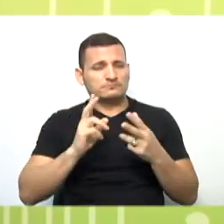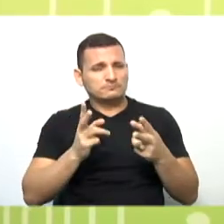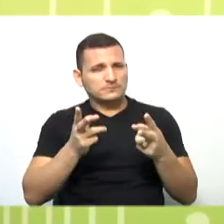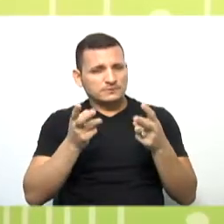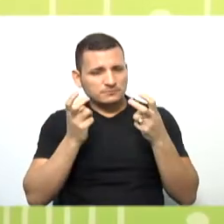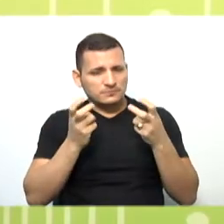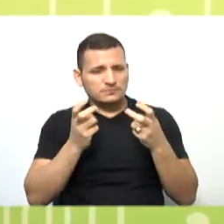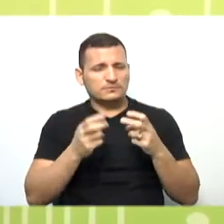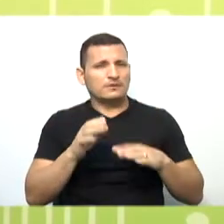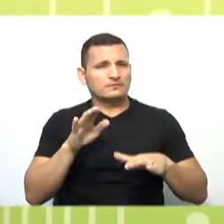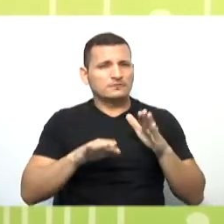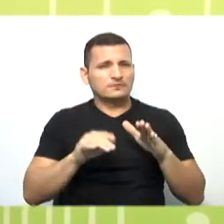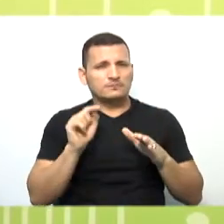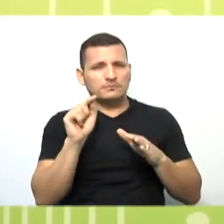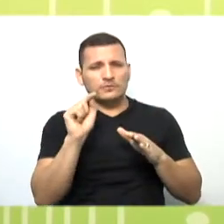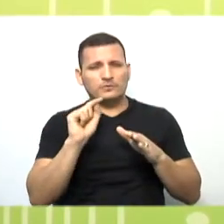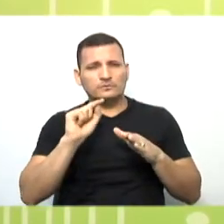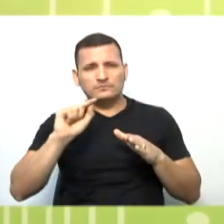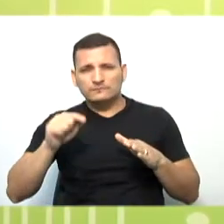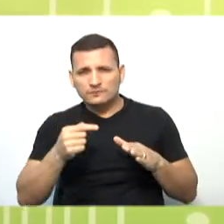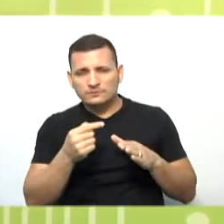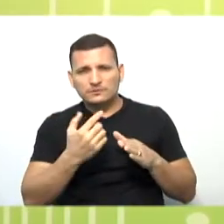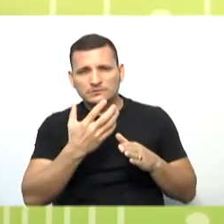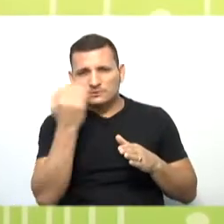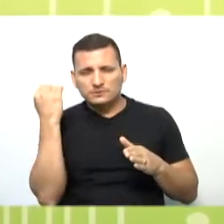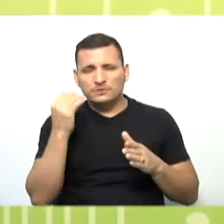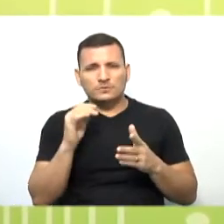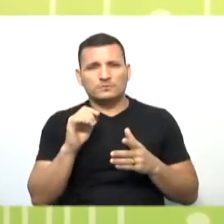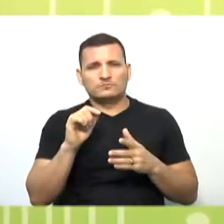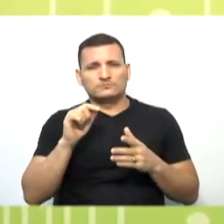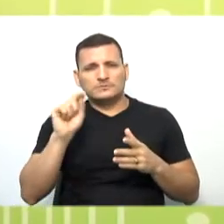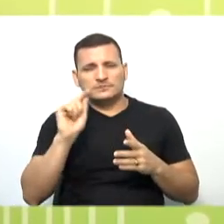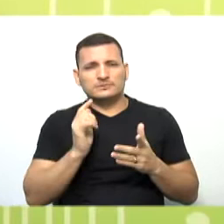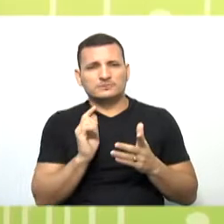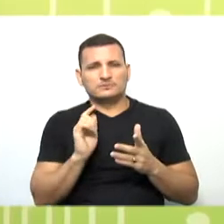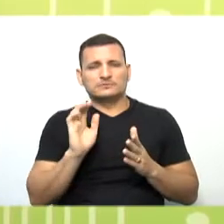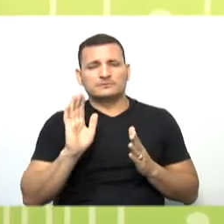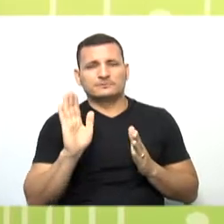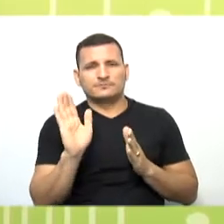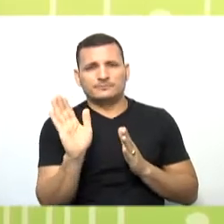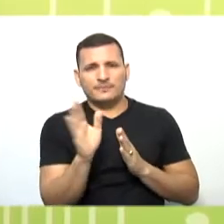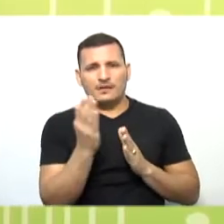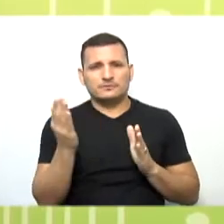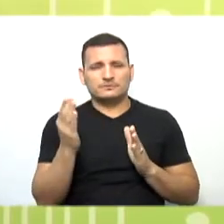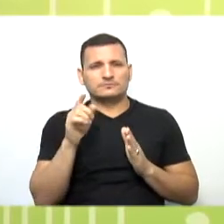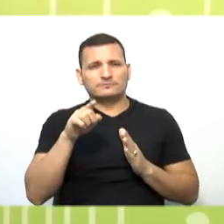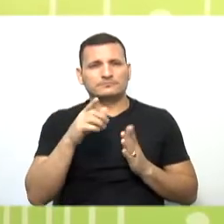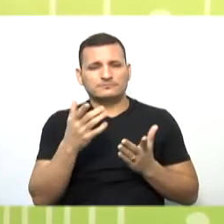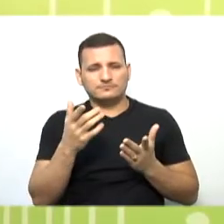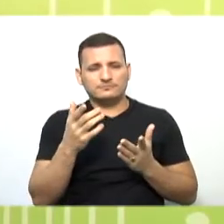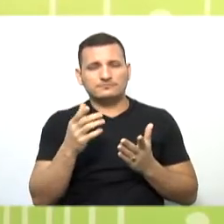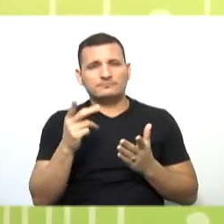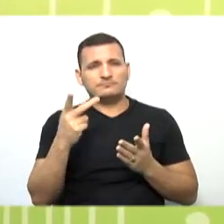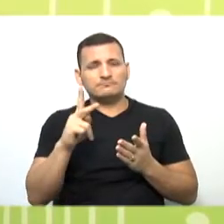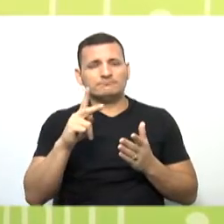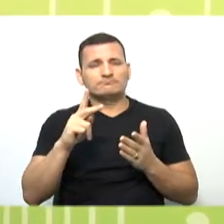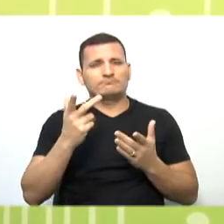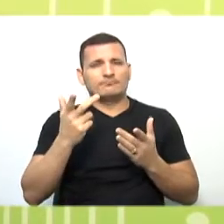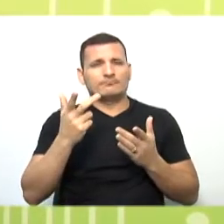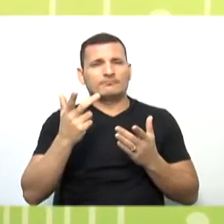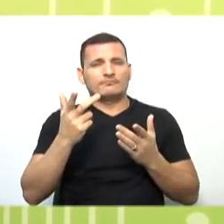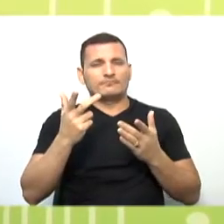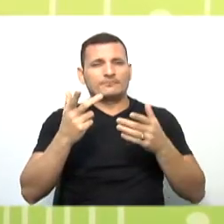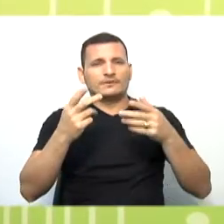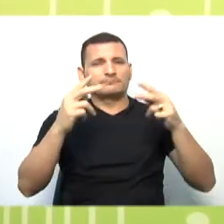perceber que um ponto e vírgula, um acento, um espaço que você dá, o teu código não